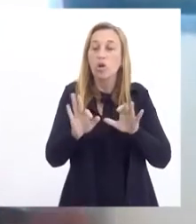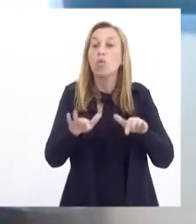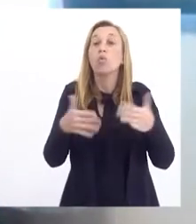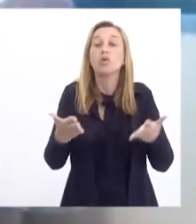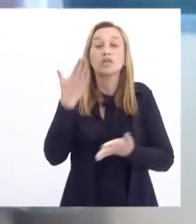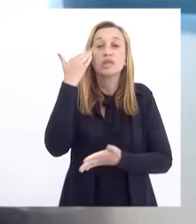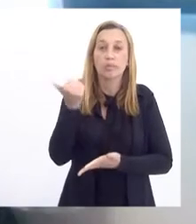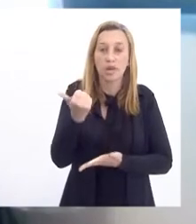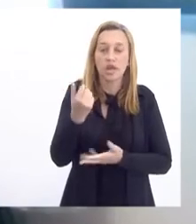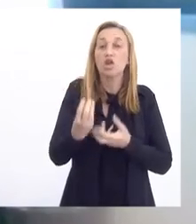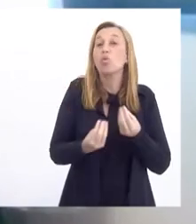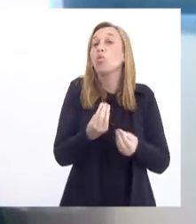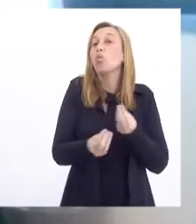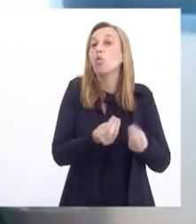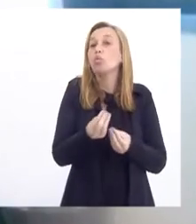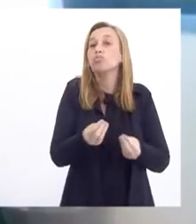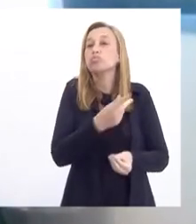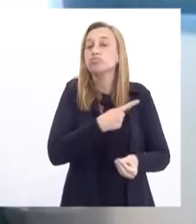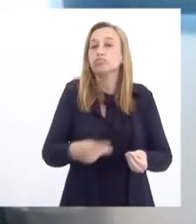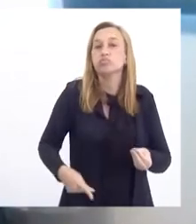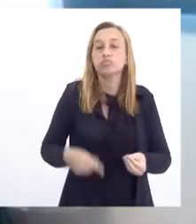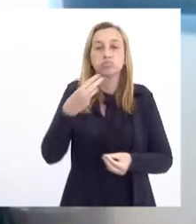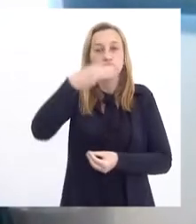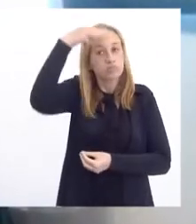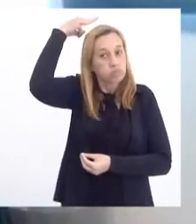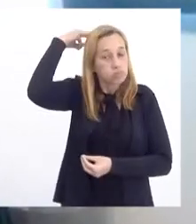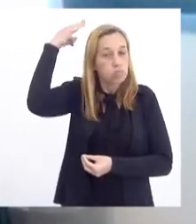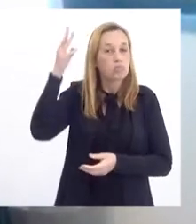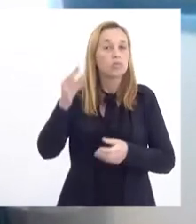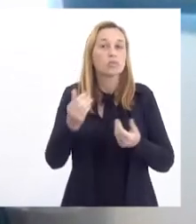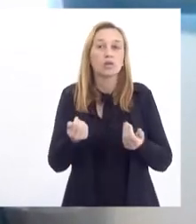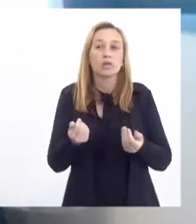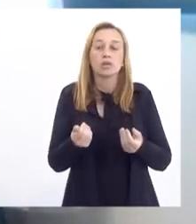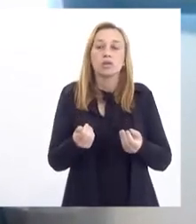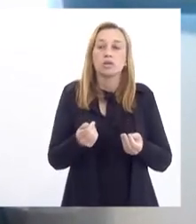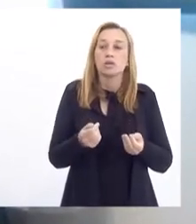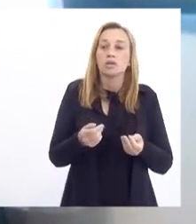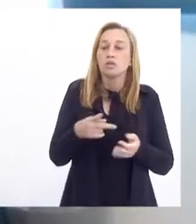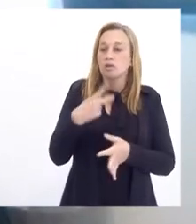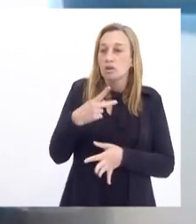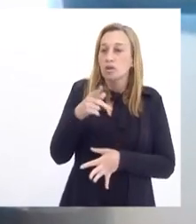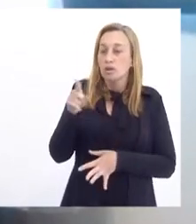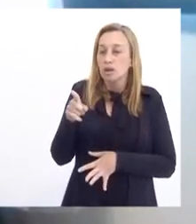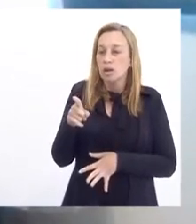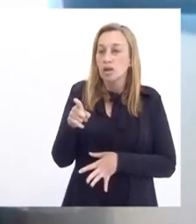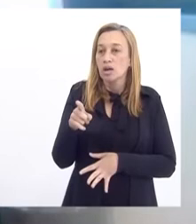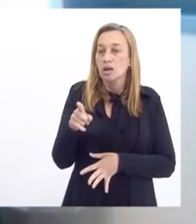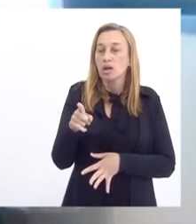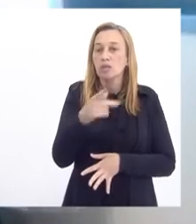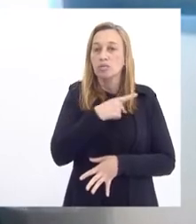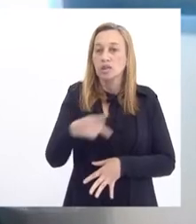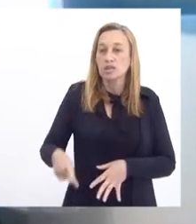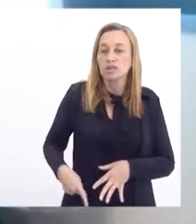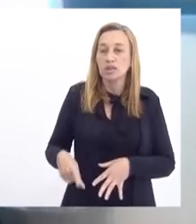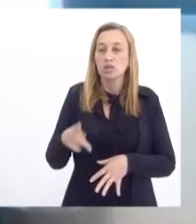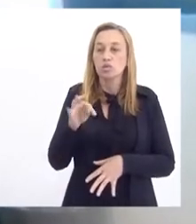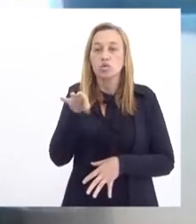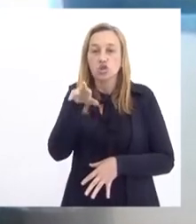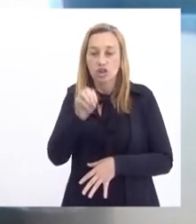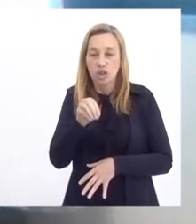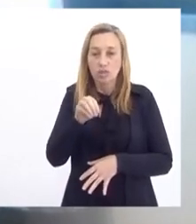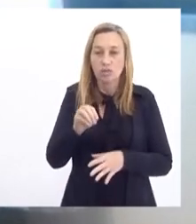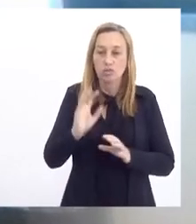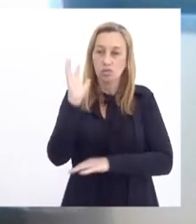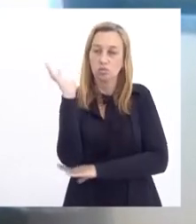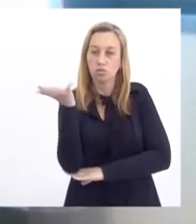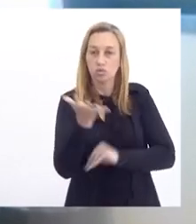saber isso e como o presidente Márcio Pacheco pretende consultar lá, no caso, o presidente Gustavo Schmidt, do Meio